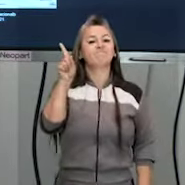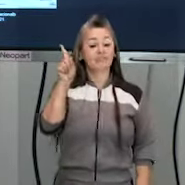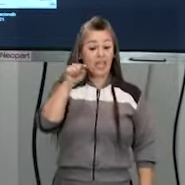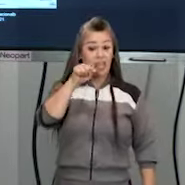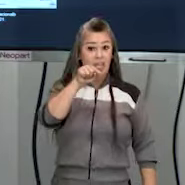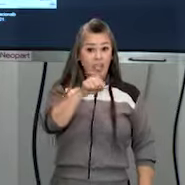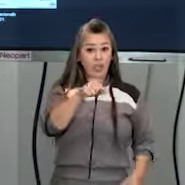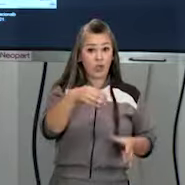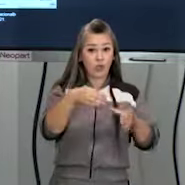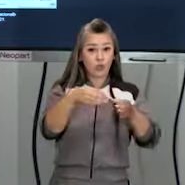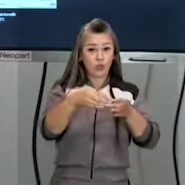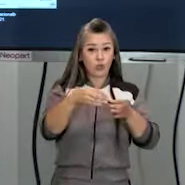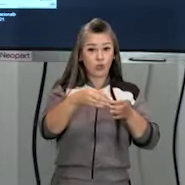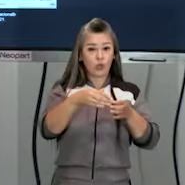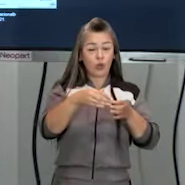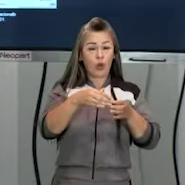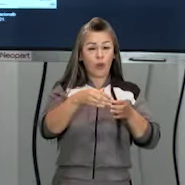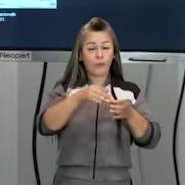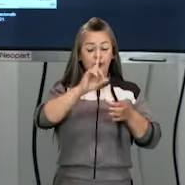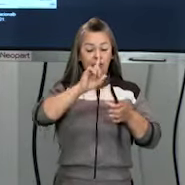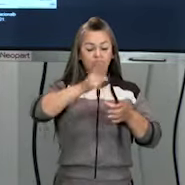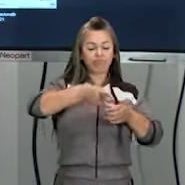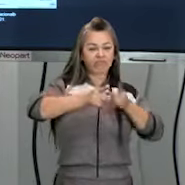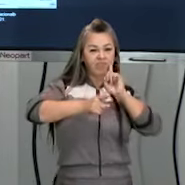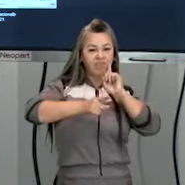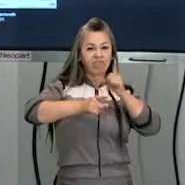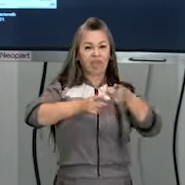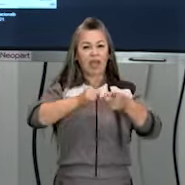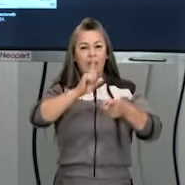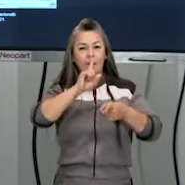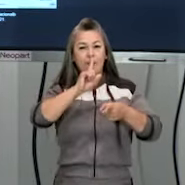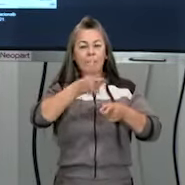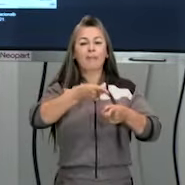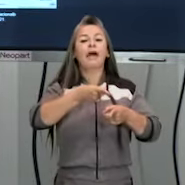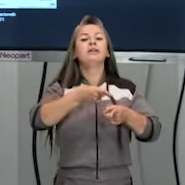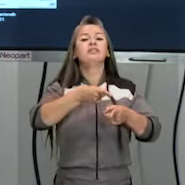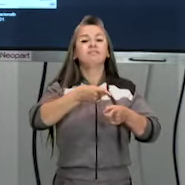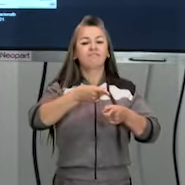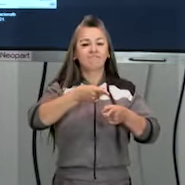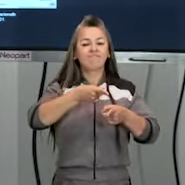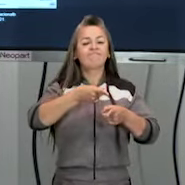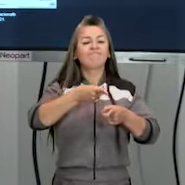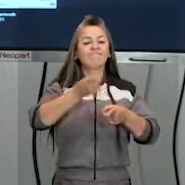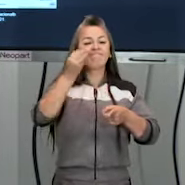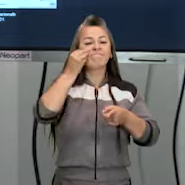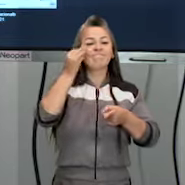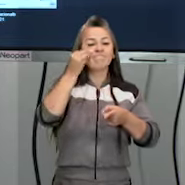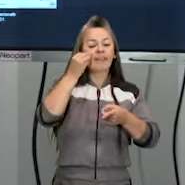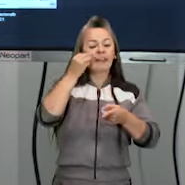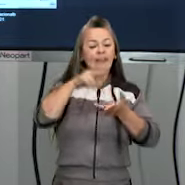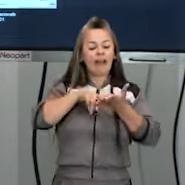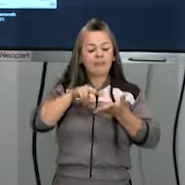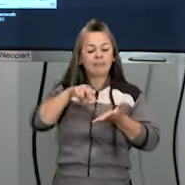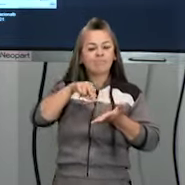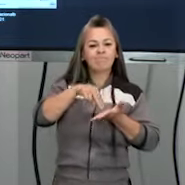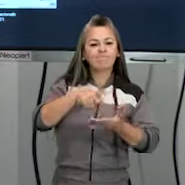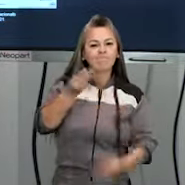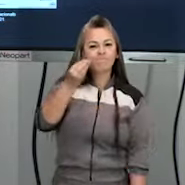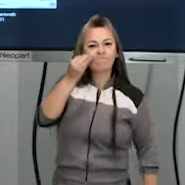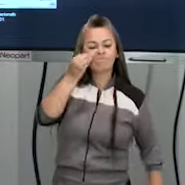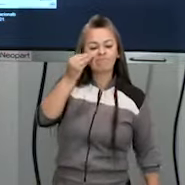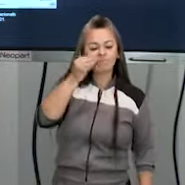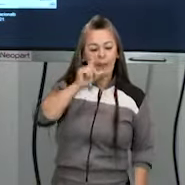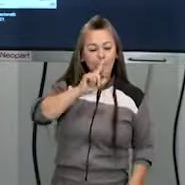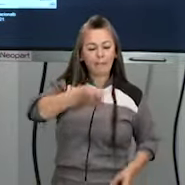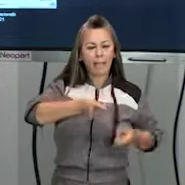escravizadores dessas pessoas, como forma de incitar, inclusive, dissociações que existiam lá